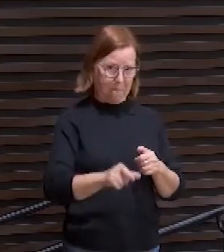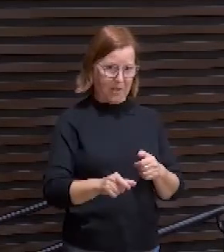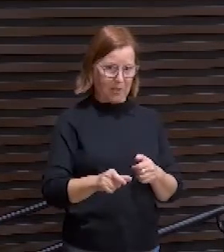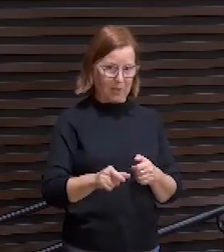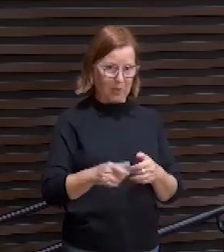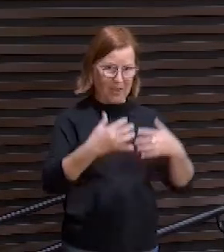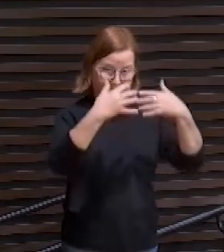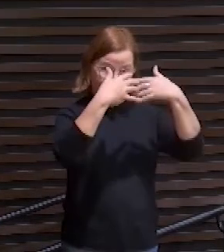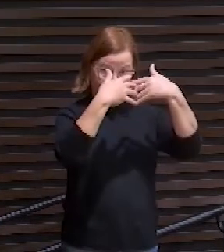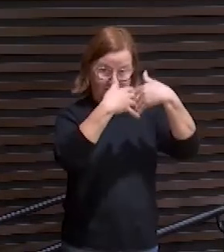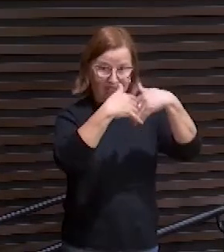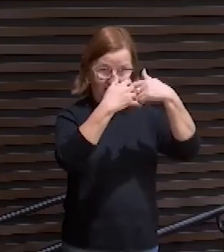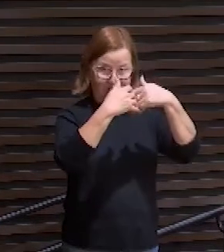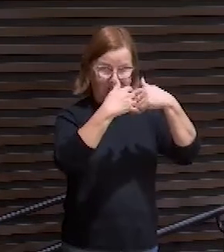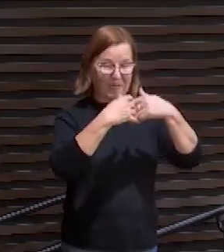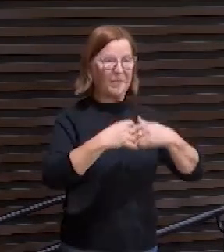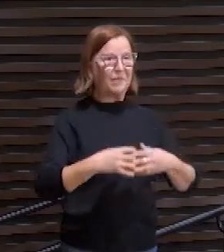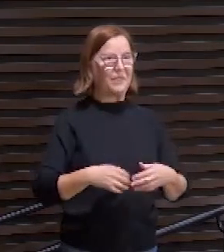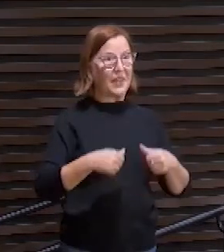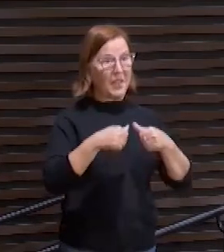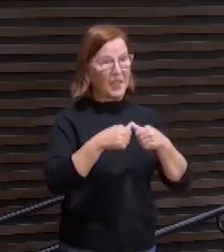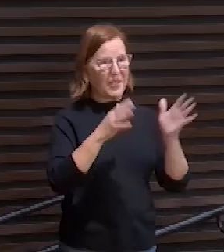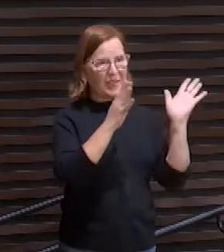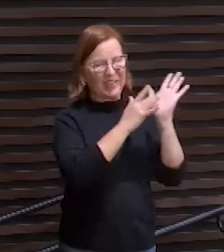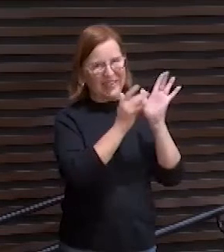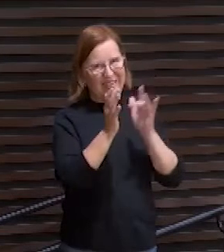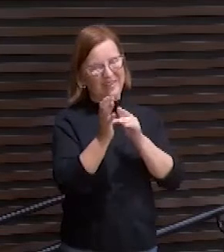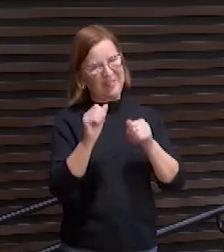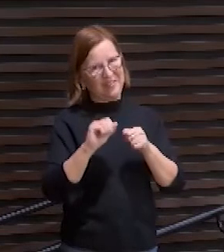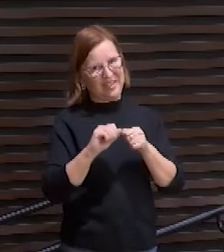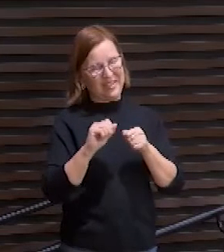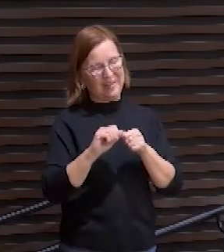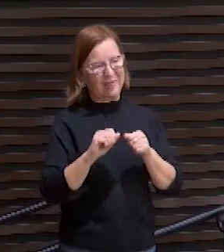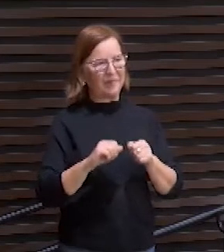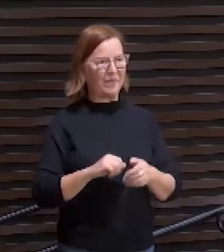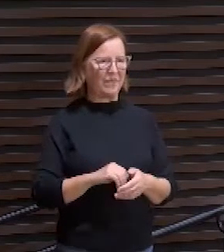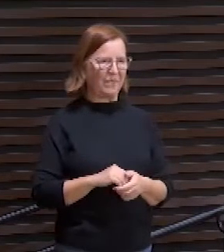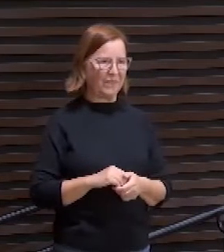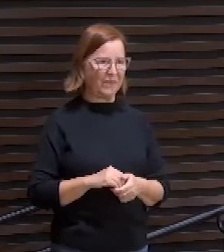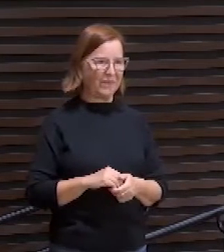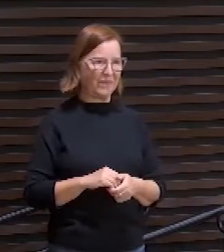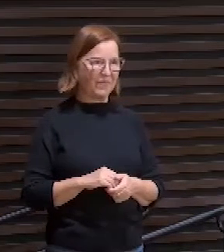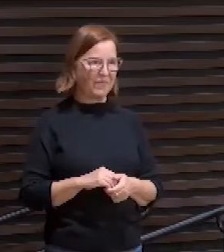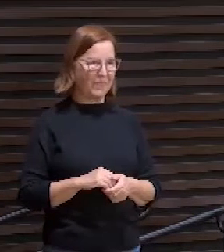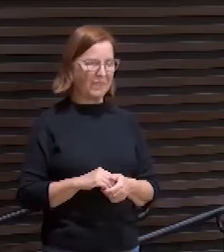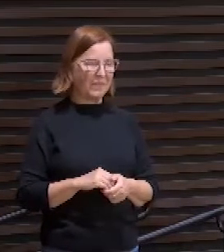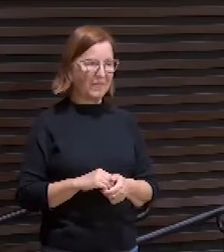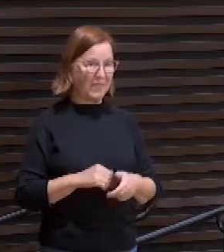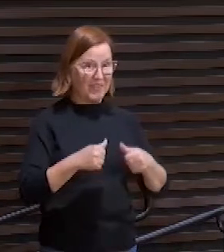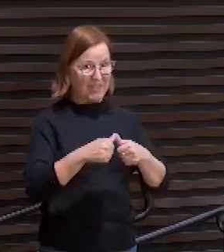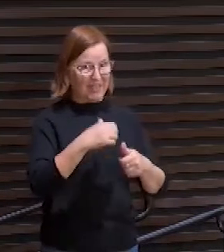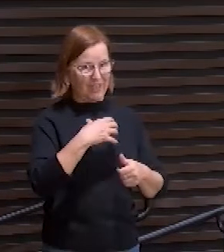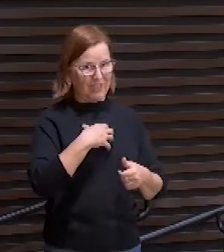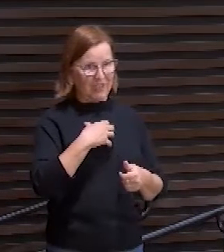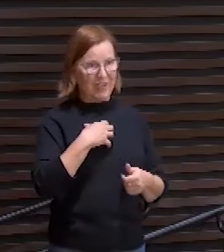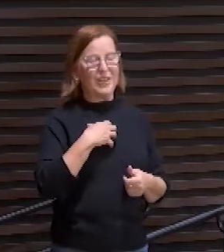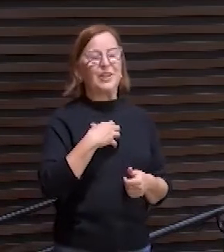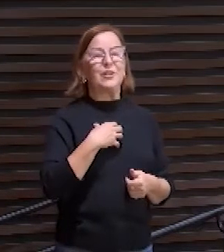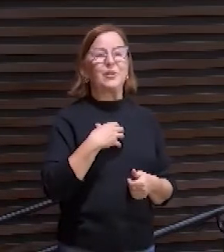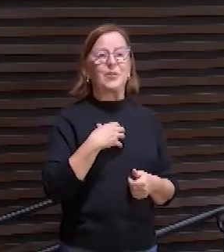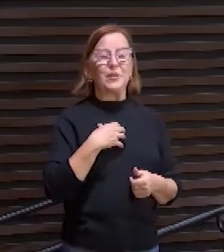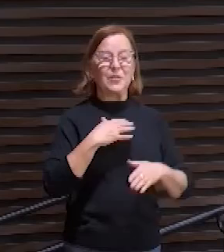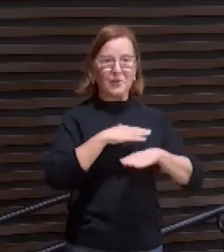que ele fazia. Era assim que Jesus falava com as pessoas que iam procurá-lo